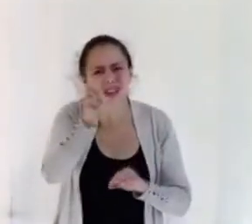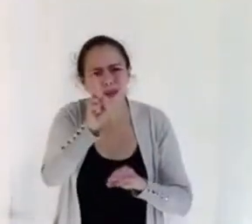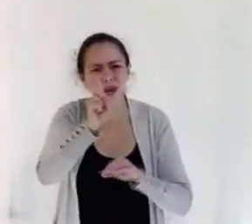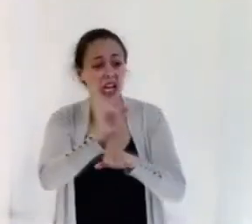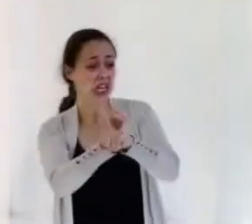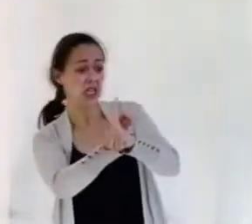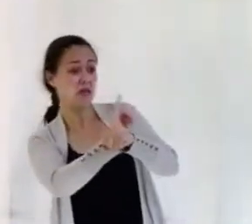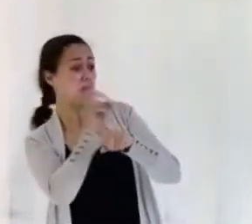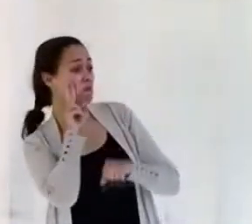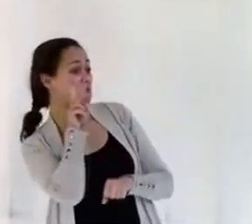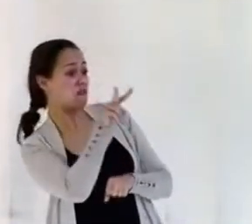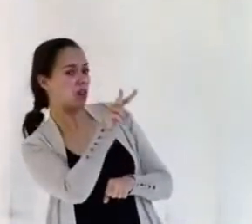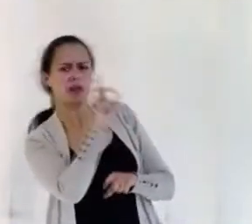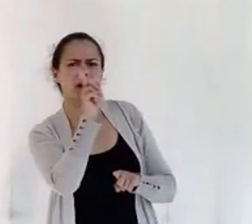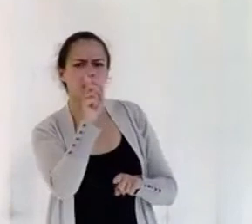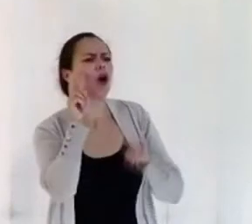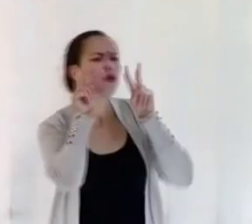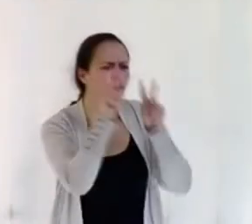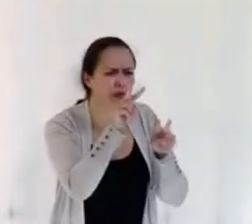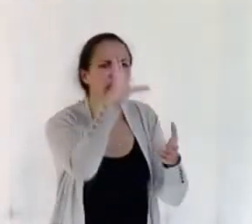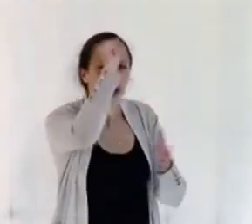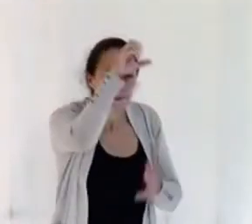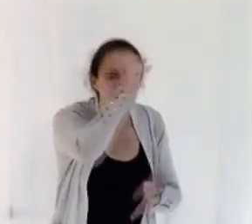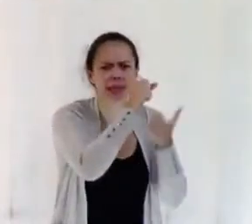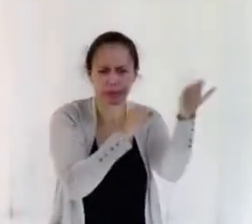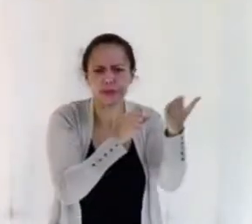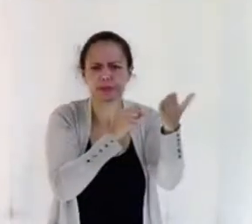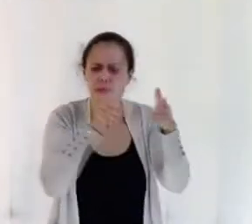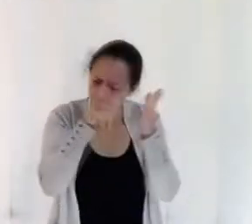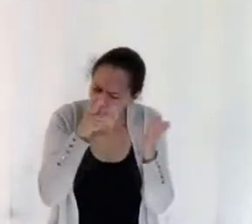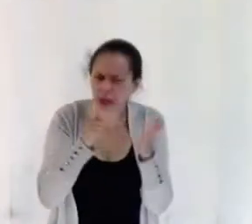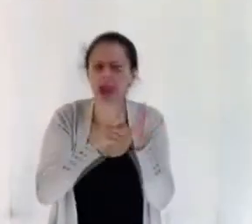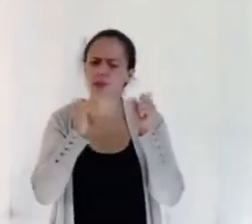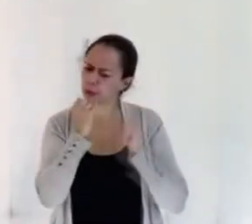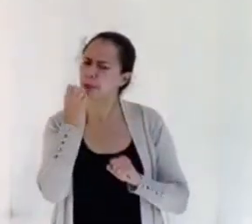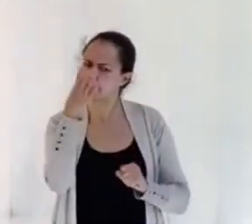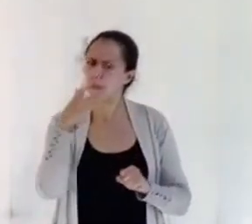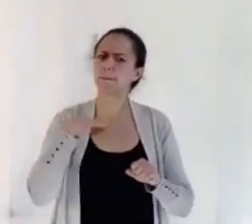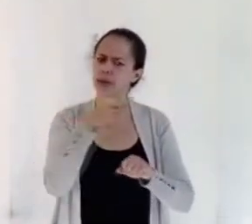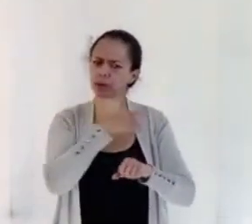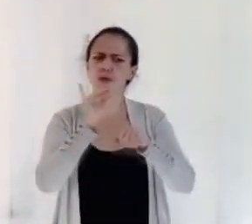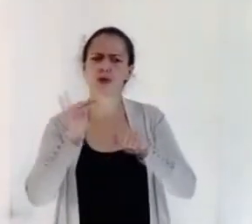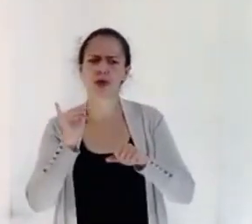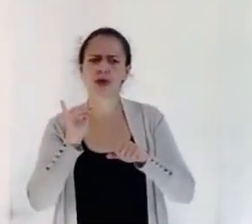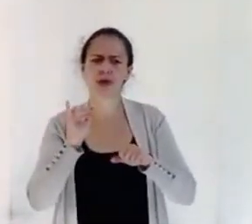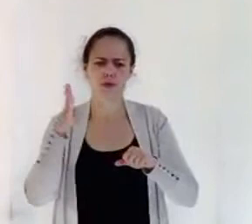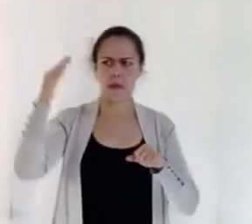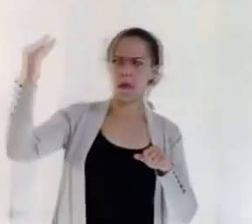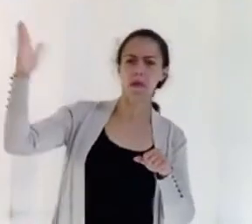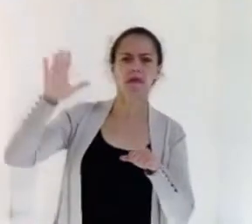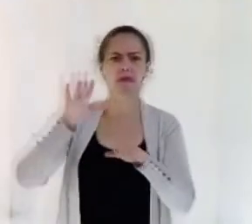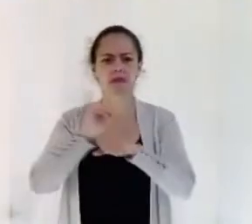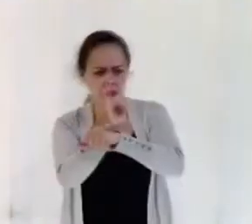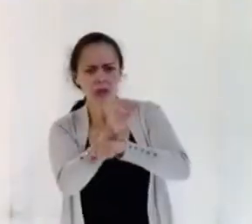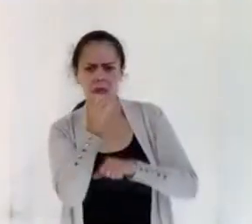de ouvir esses grandes homens, pois eles têm palavras para edificar a nossa vida. Mas depois